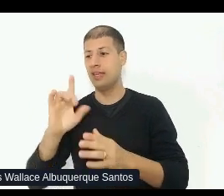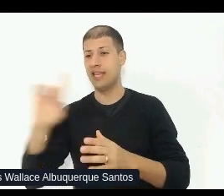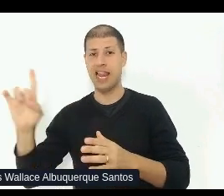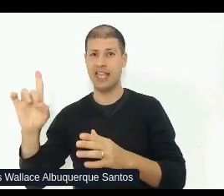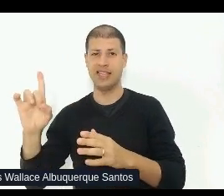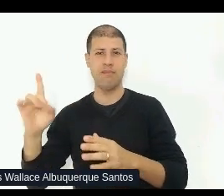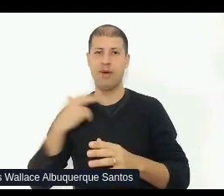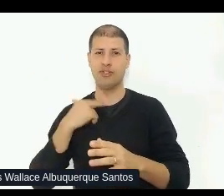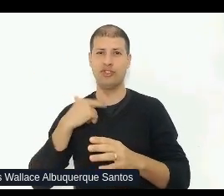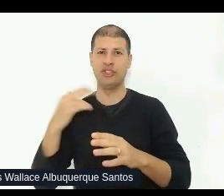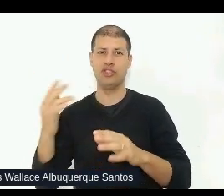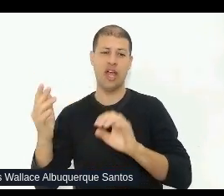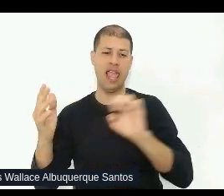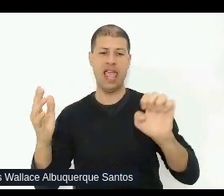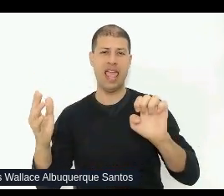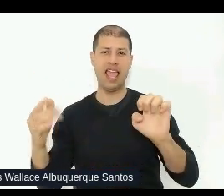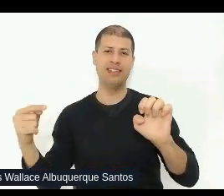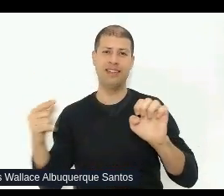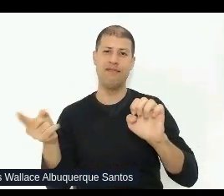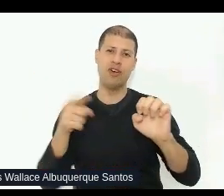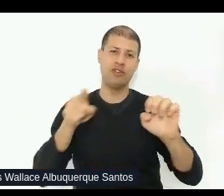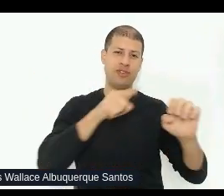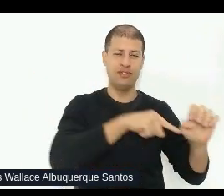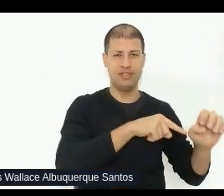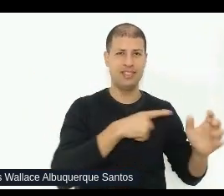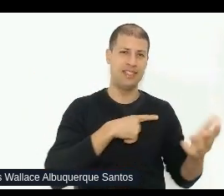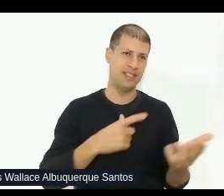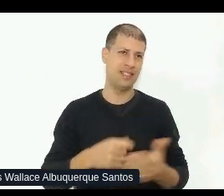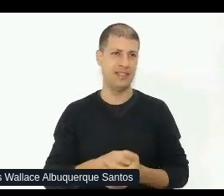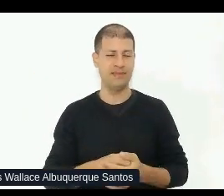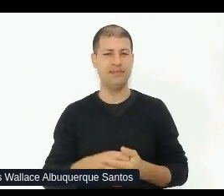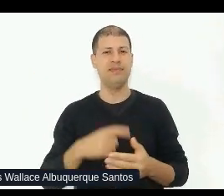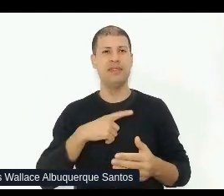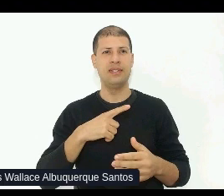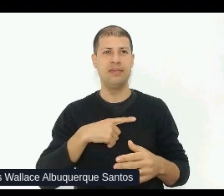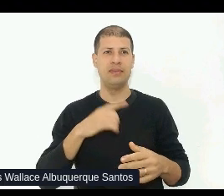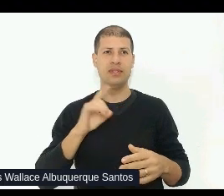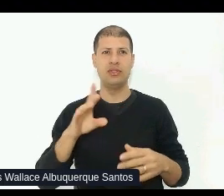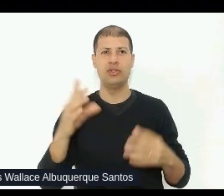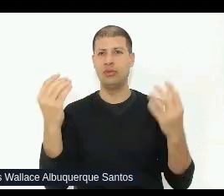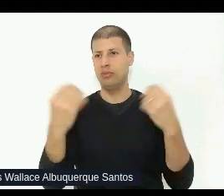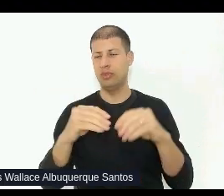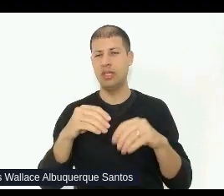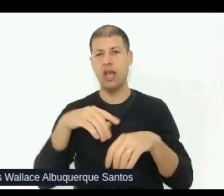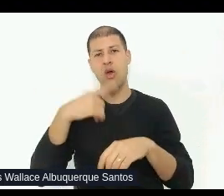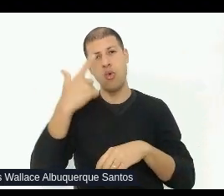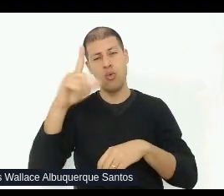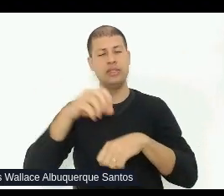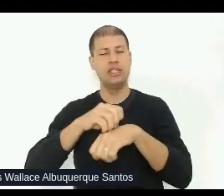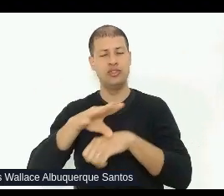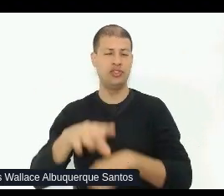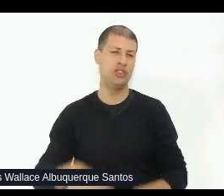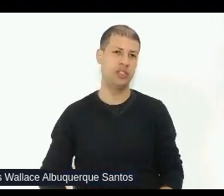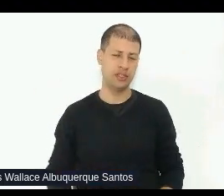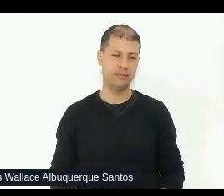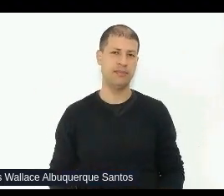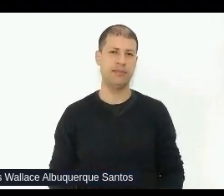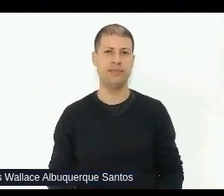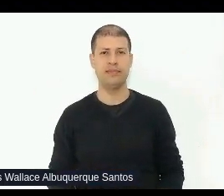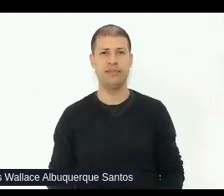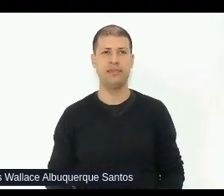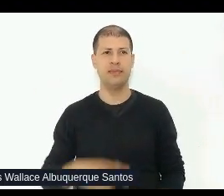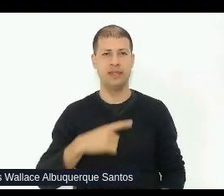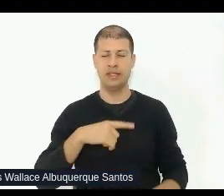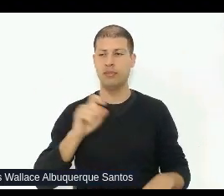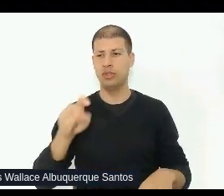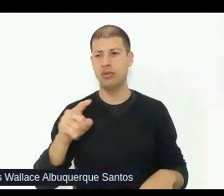E aí, ele deve ser identificado o próximo item como um botão, sua literal deve ser próxima dica. Então, se eu tiver um botão ali de seta para a direita,